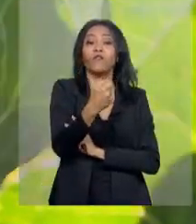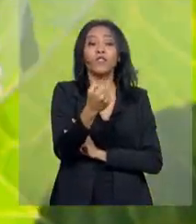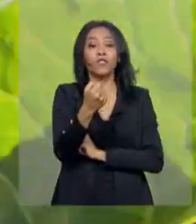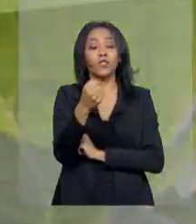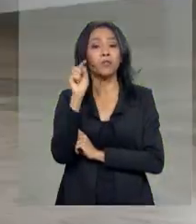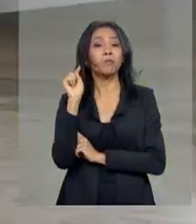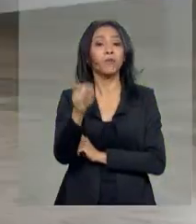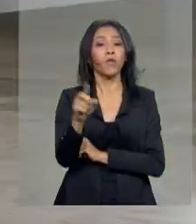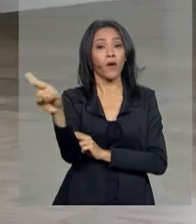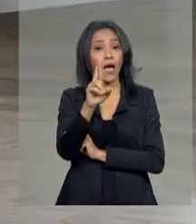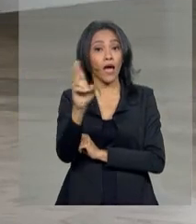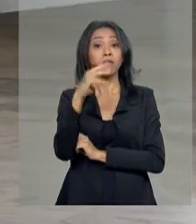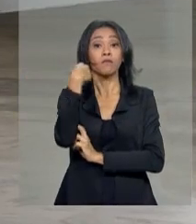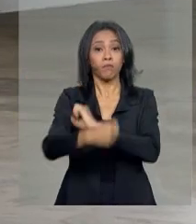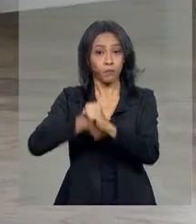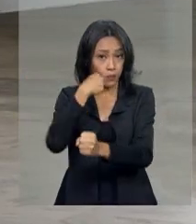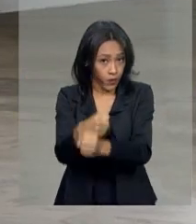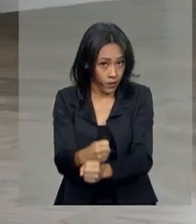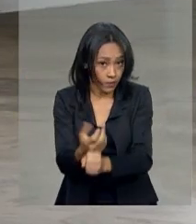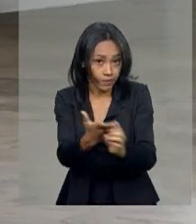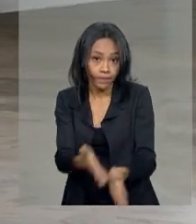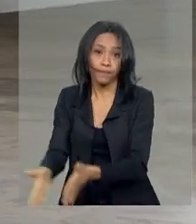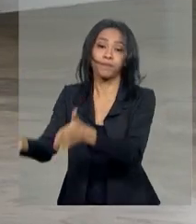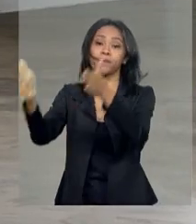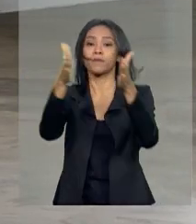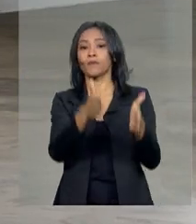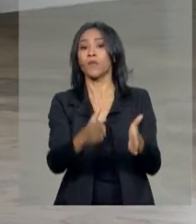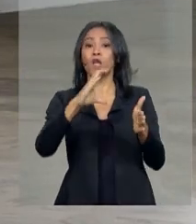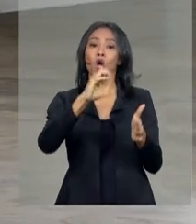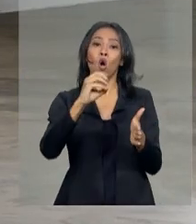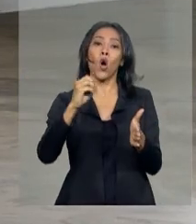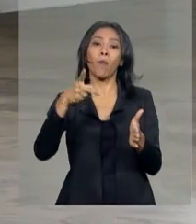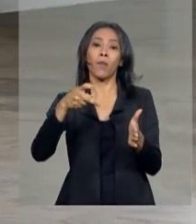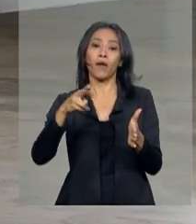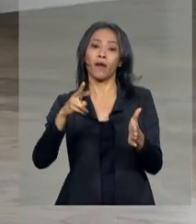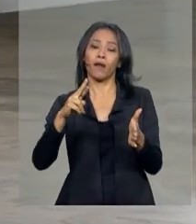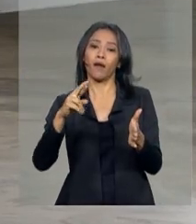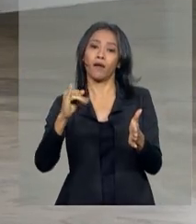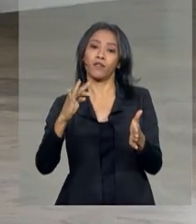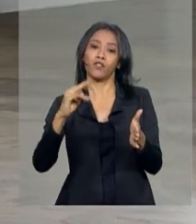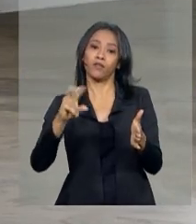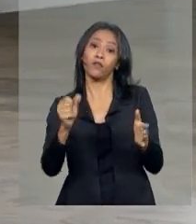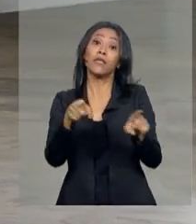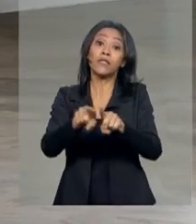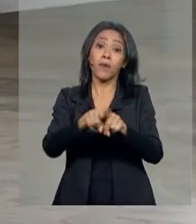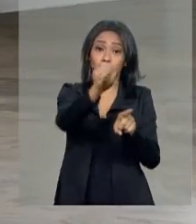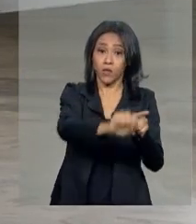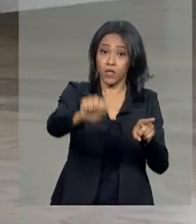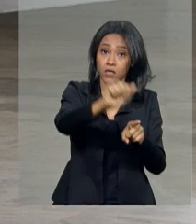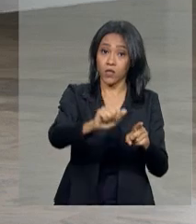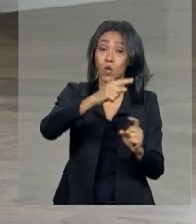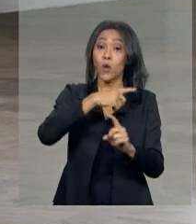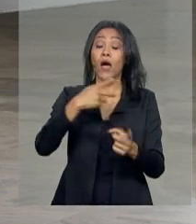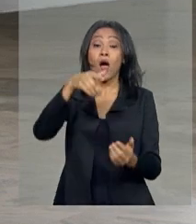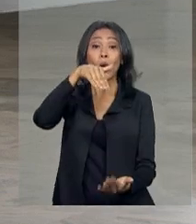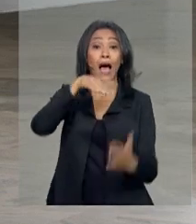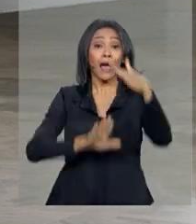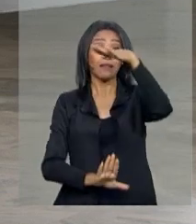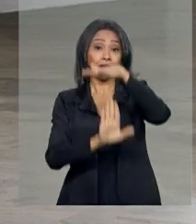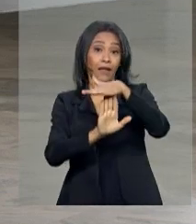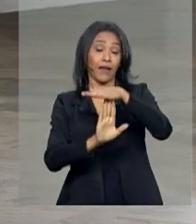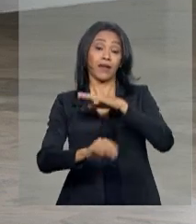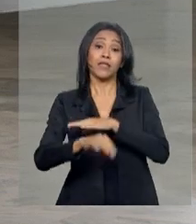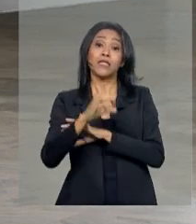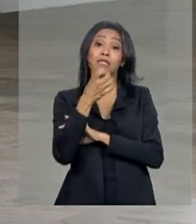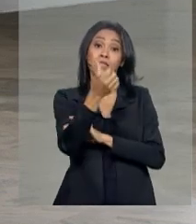cada órgão comprador. Já para as cooperativas ou associações, o limite é de 6 milhões de reais por ano